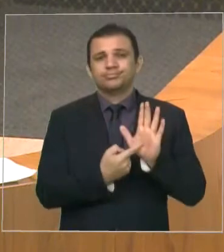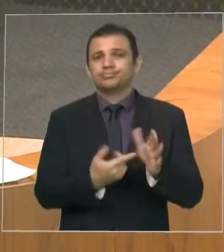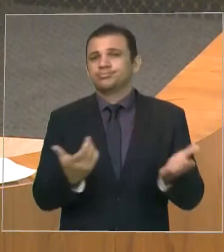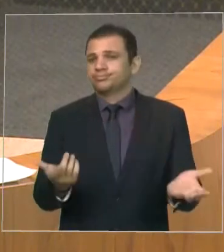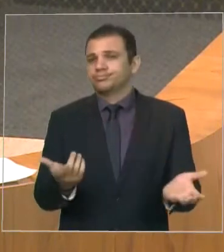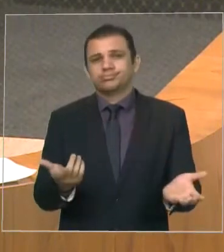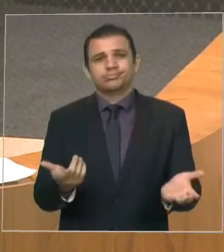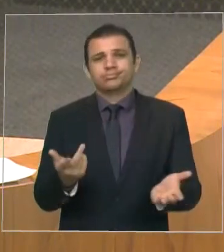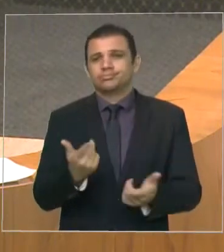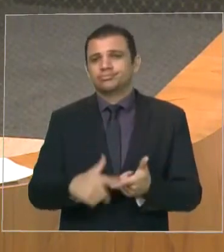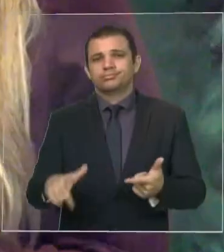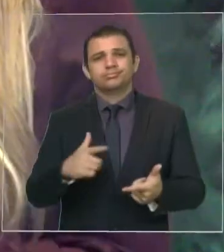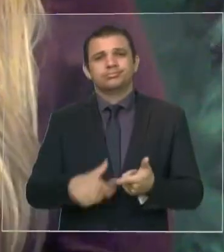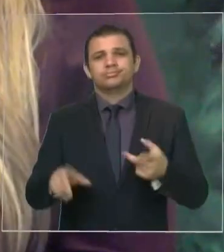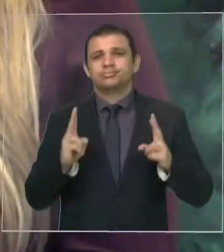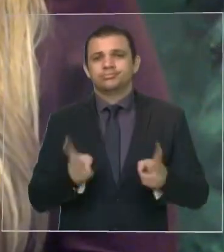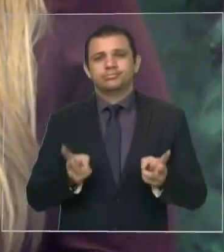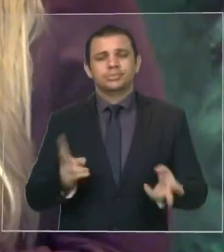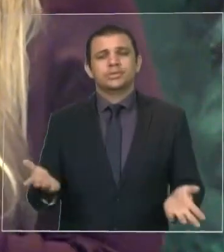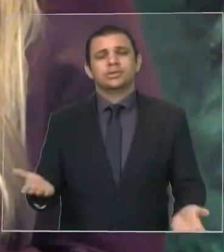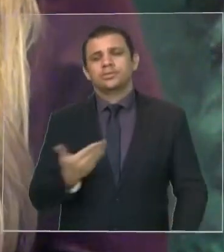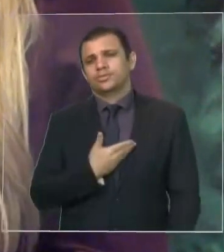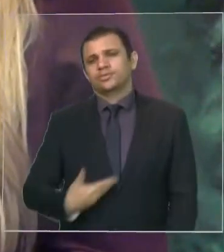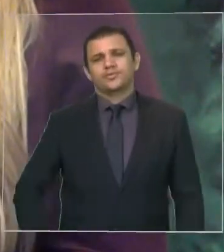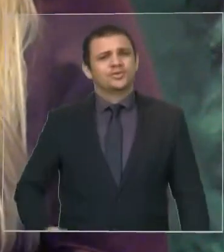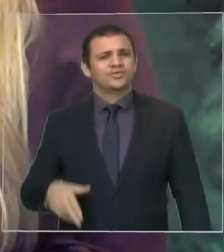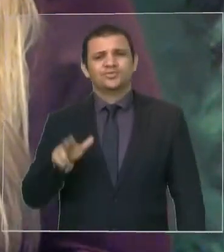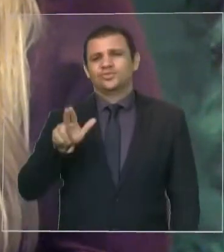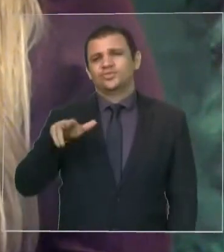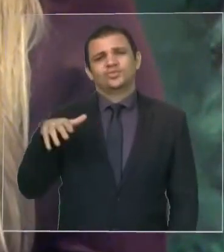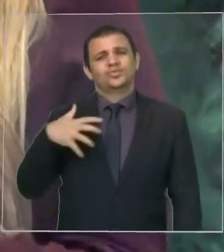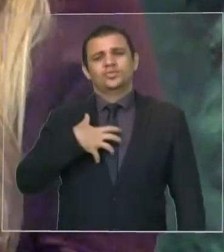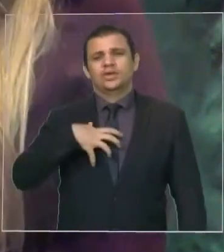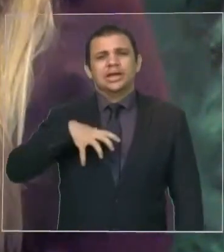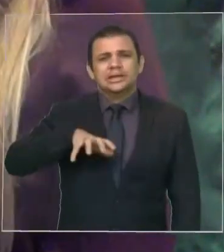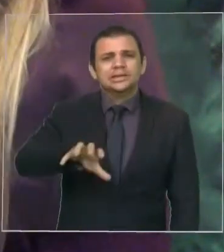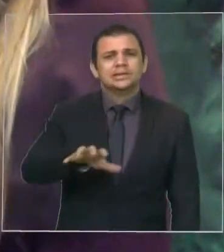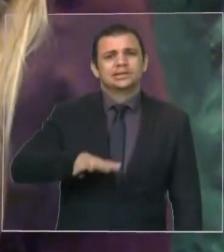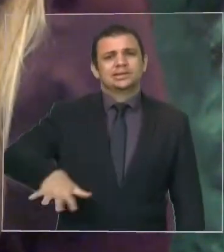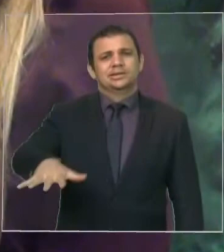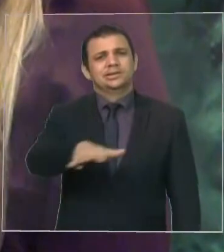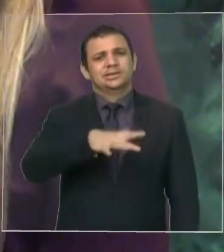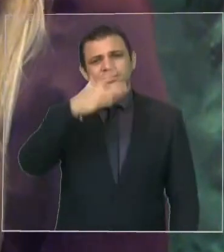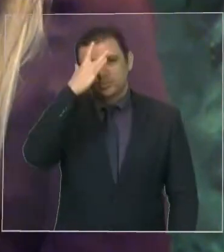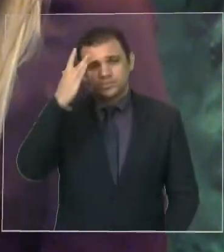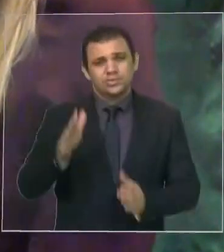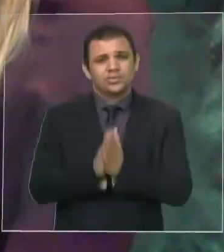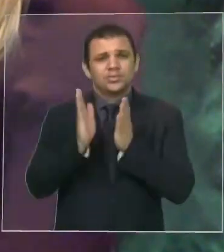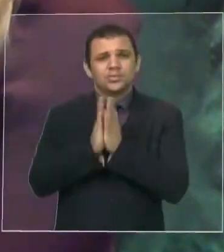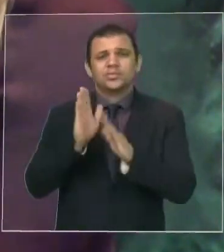Então, realmente, ele nunca foi sensível à causa, às causas dos mais carentes.